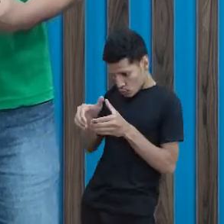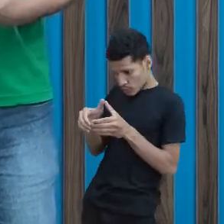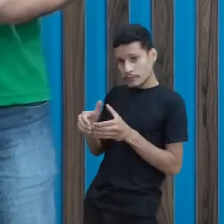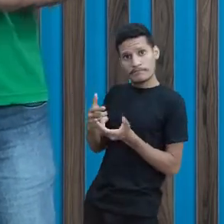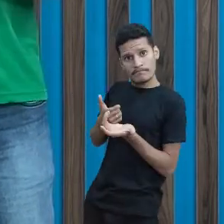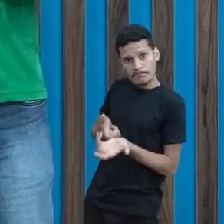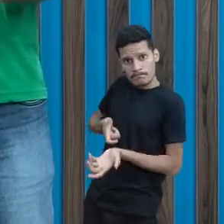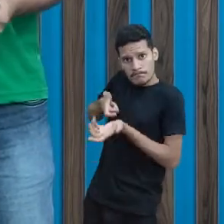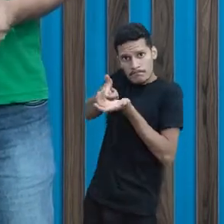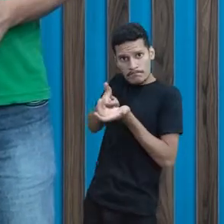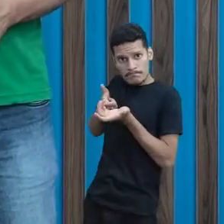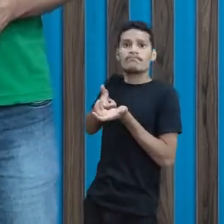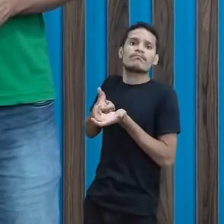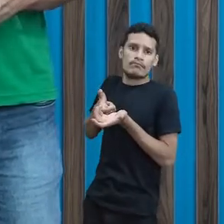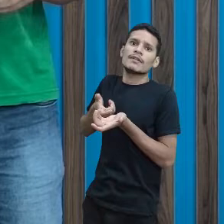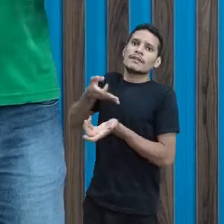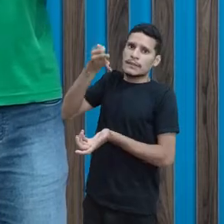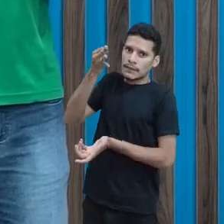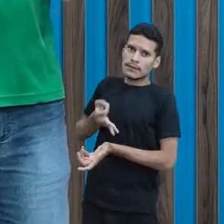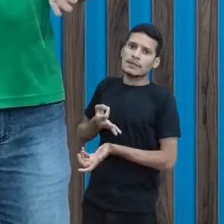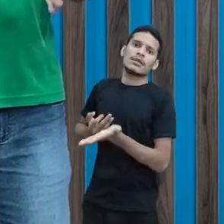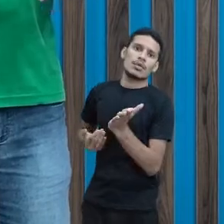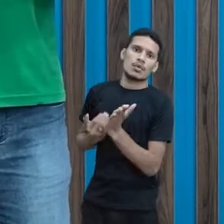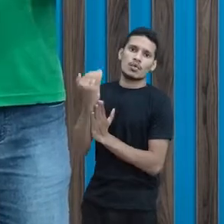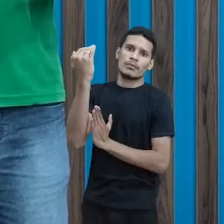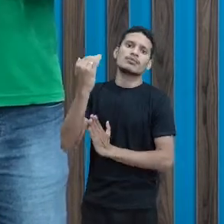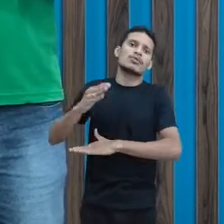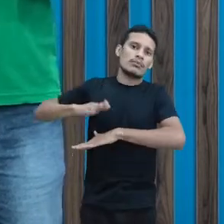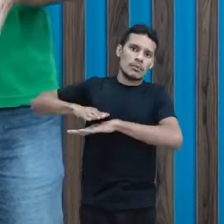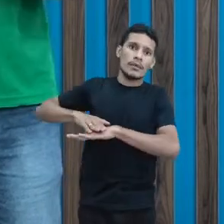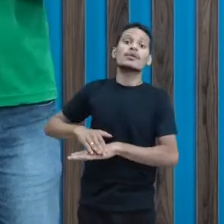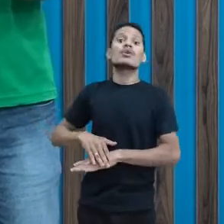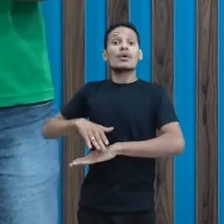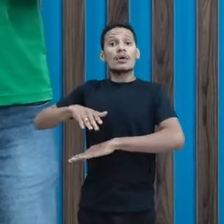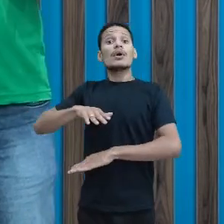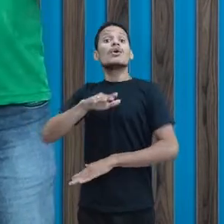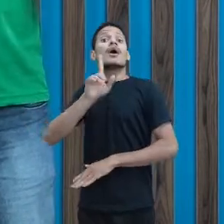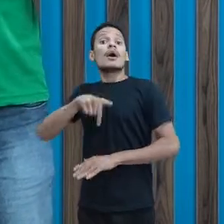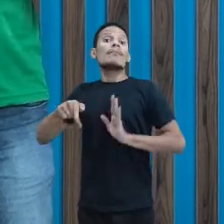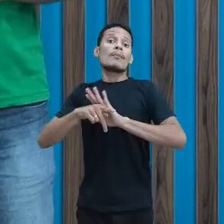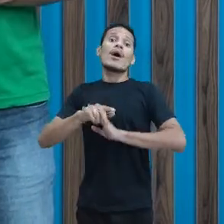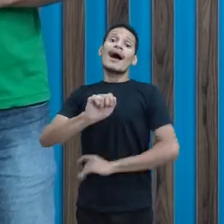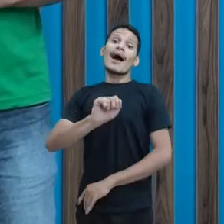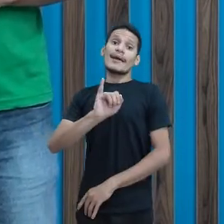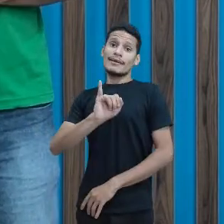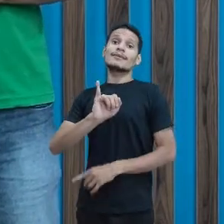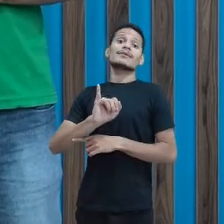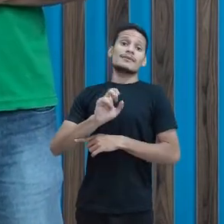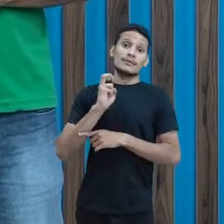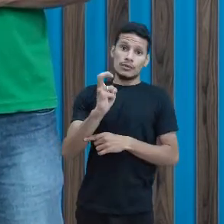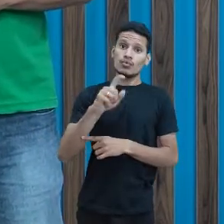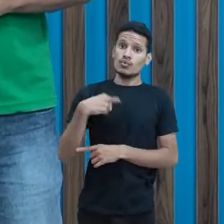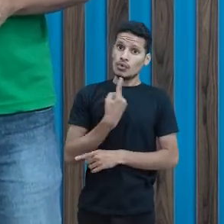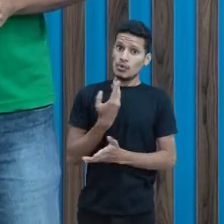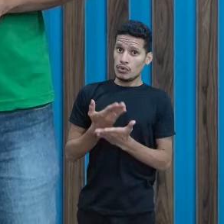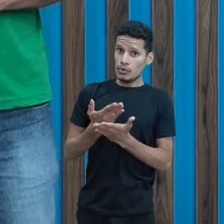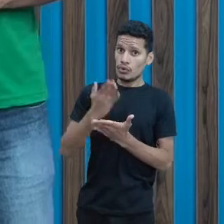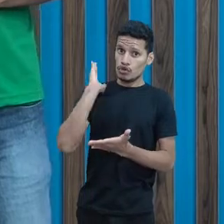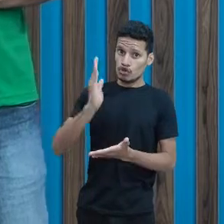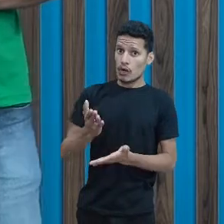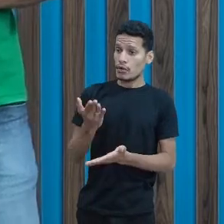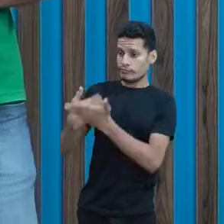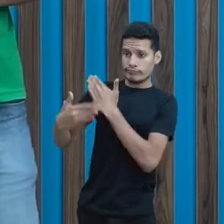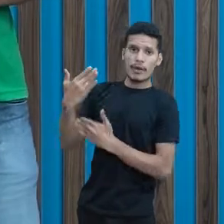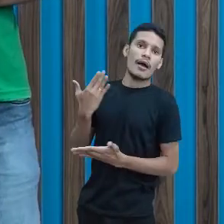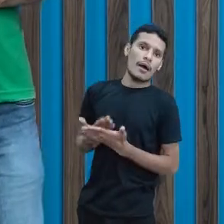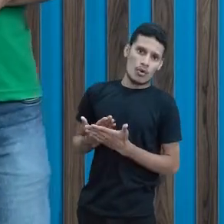fato acabou se concretizando no Brasil, diante principalmente do ato institucional número 5 que nós estudamos nas aulas passadas, tá bom?